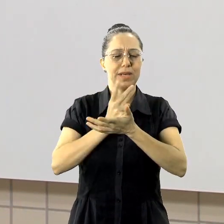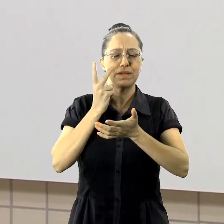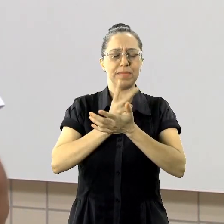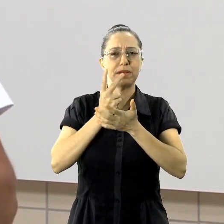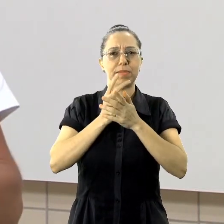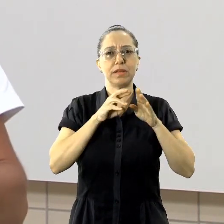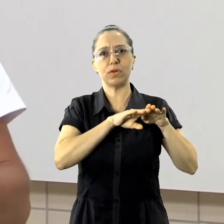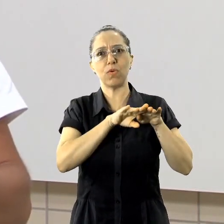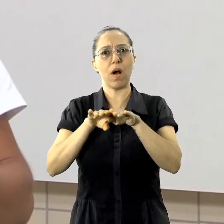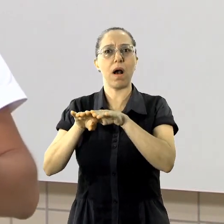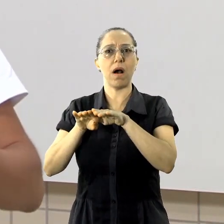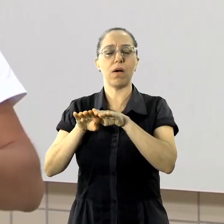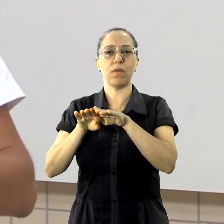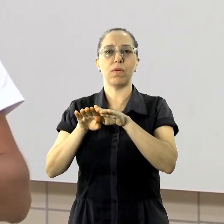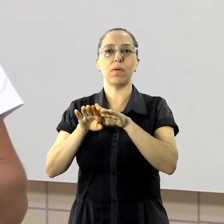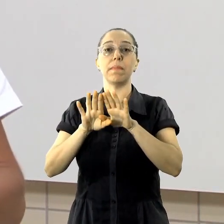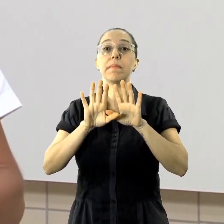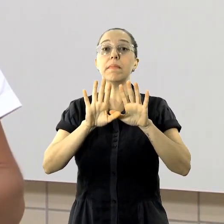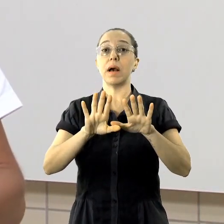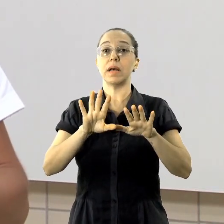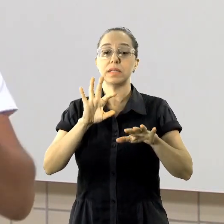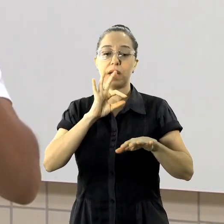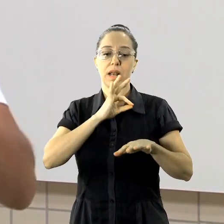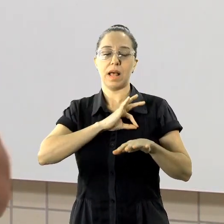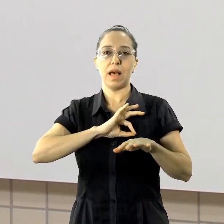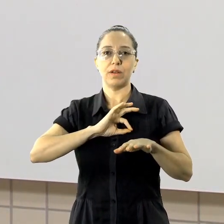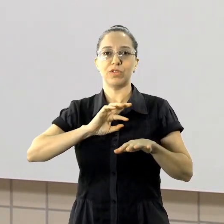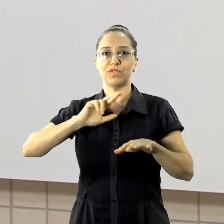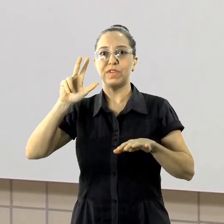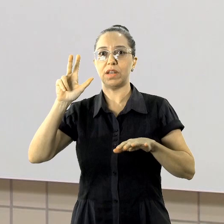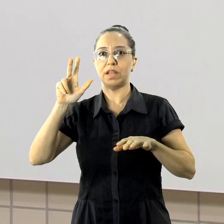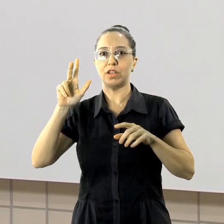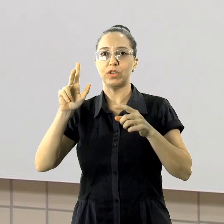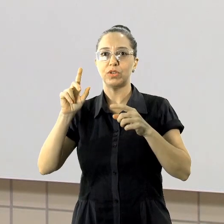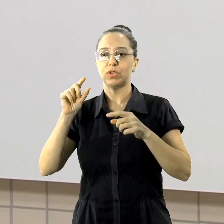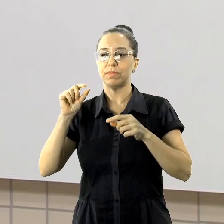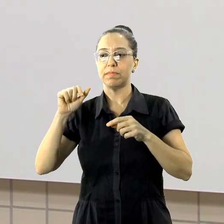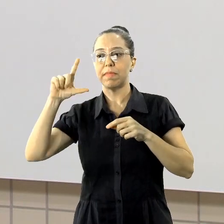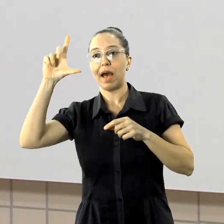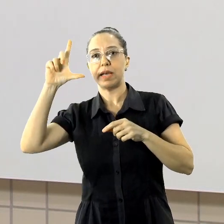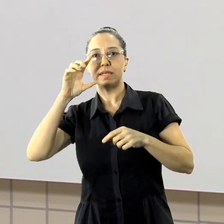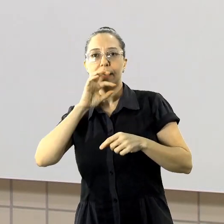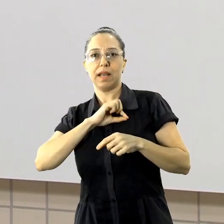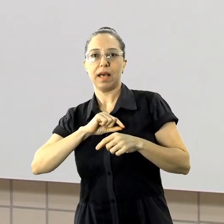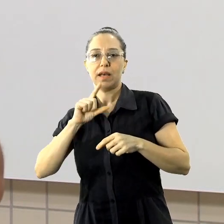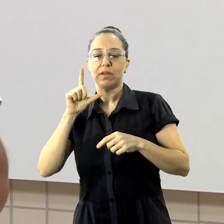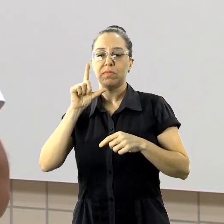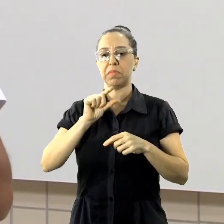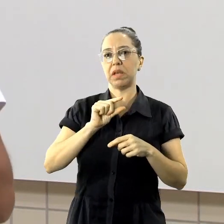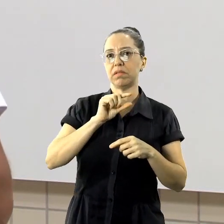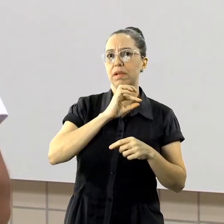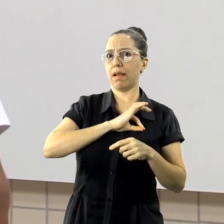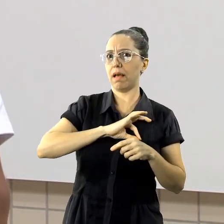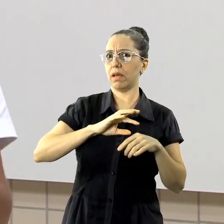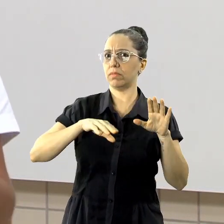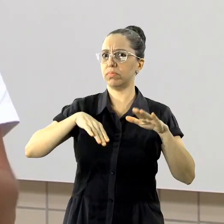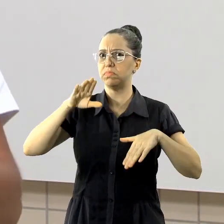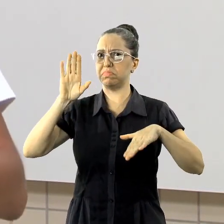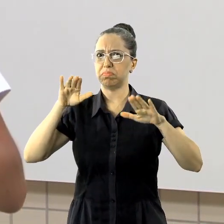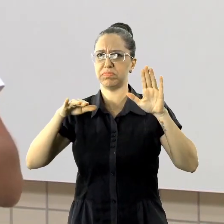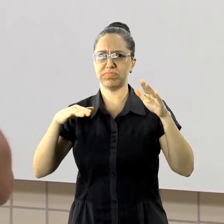atividade, mas possuem um salário diferente. Um ganha mais, outro ganha menos.